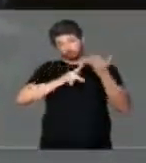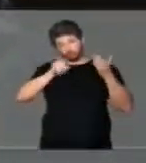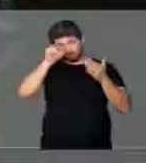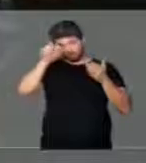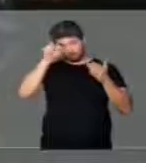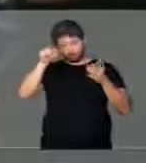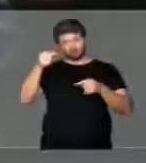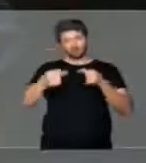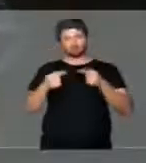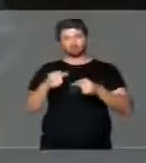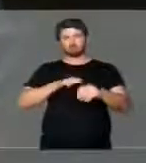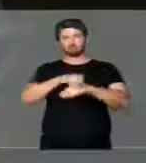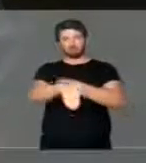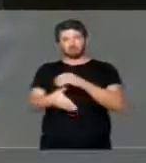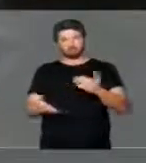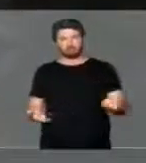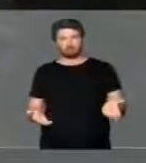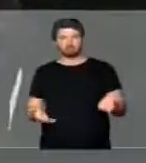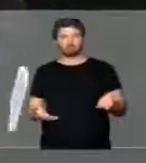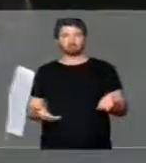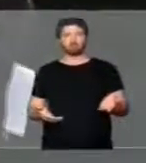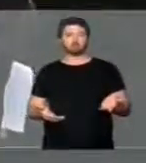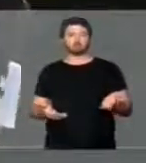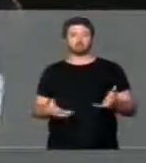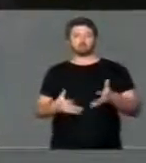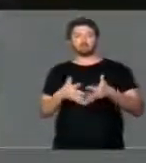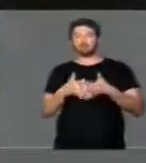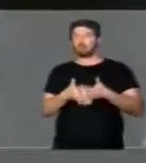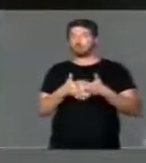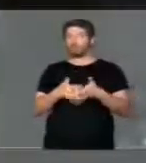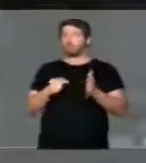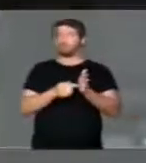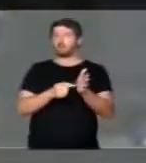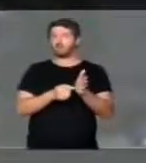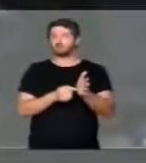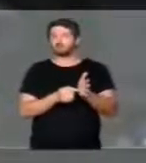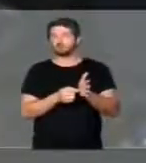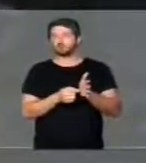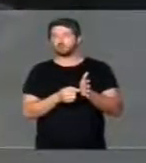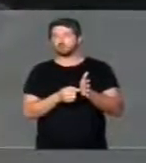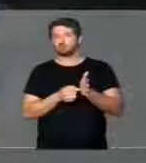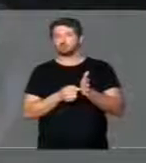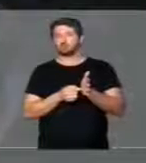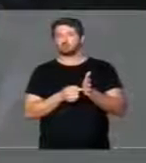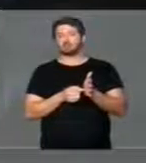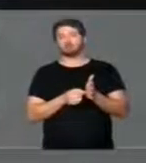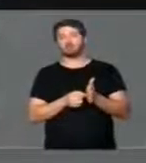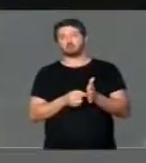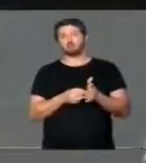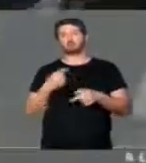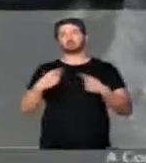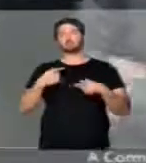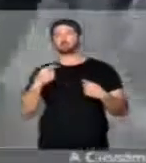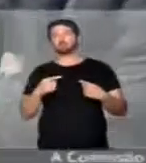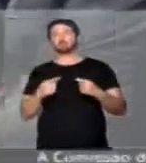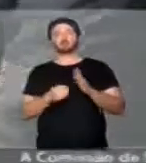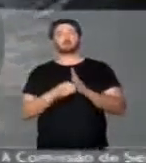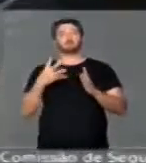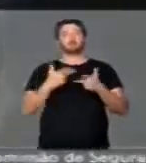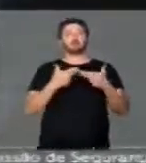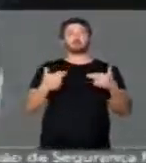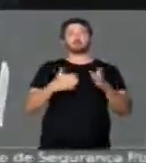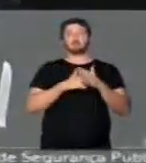discutido a toque de caixa uma complexidade que ele tem que é discutir o conjunto das empresas